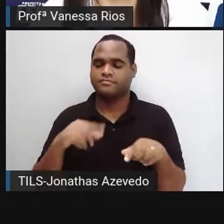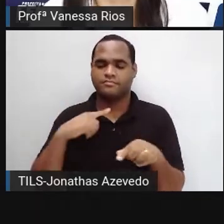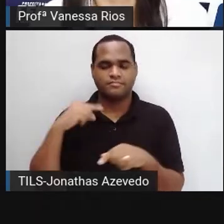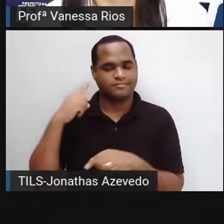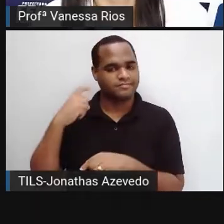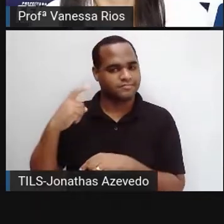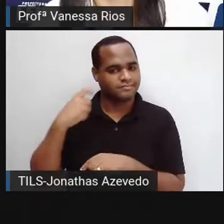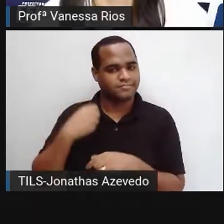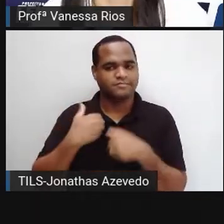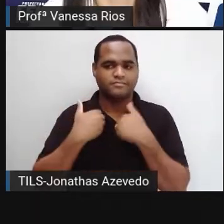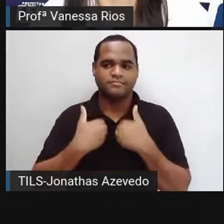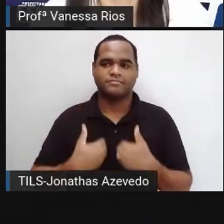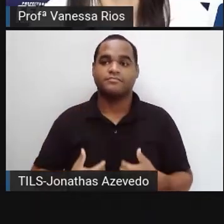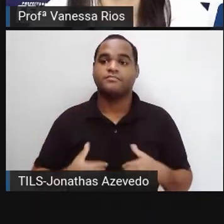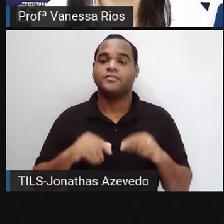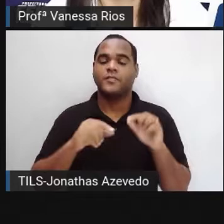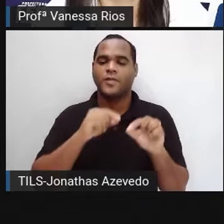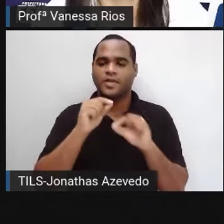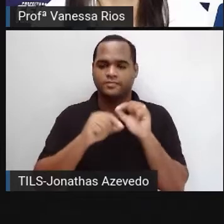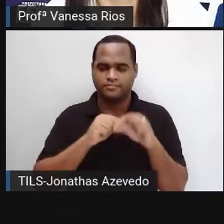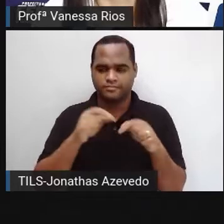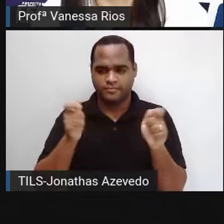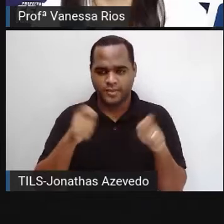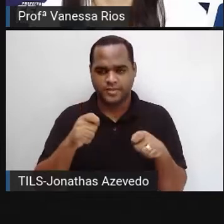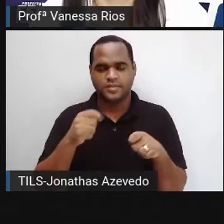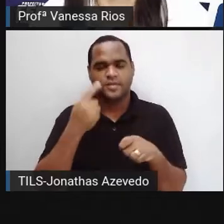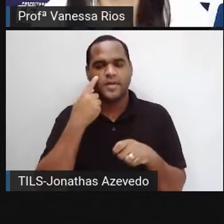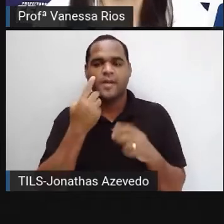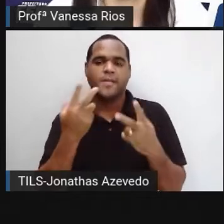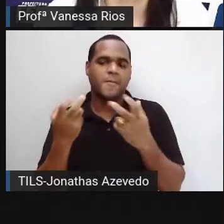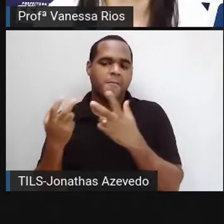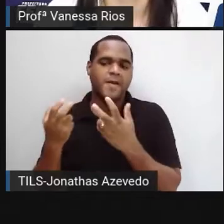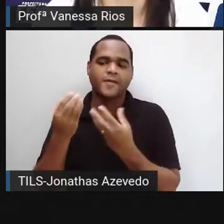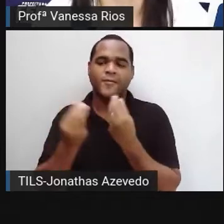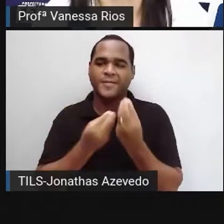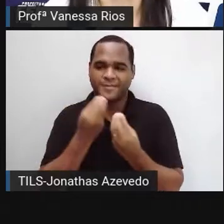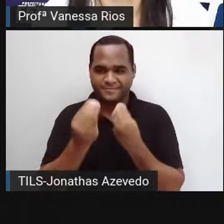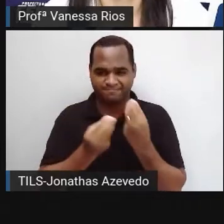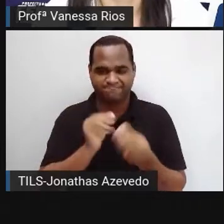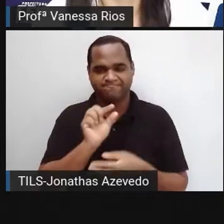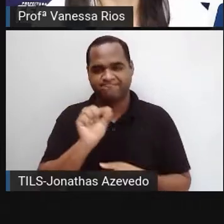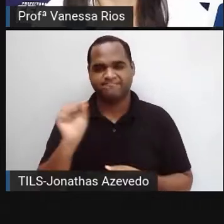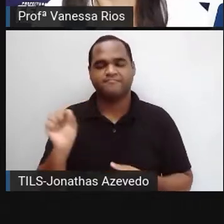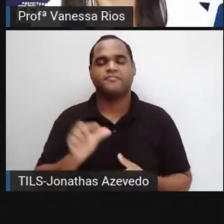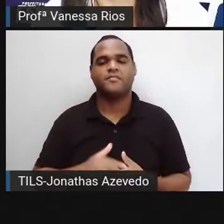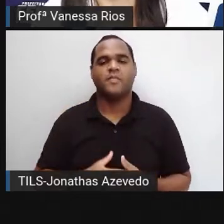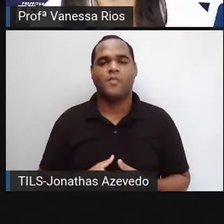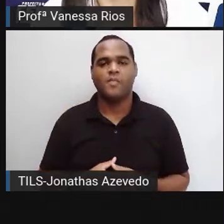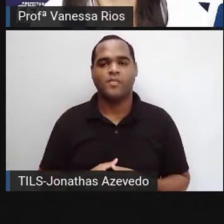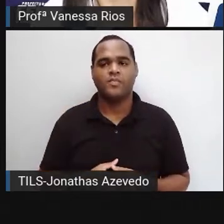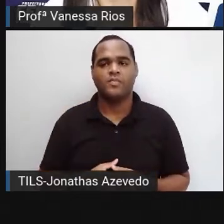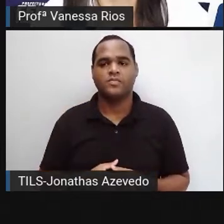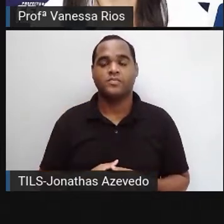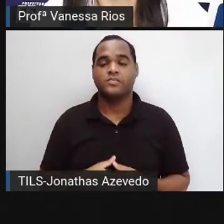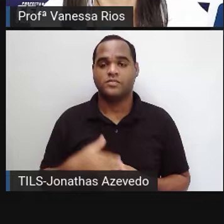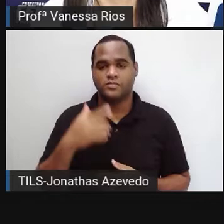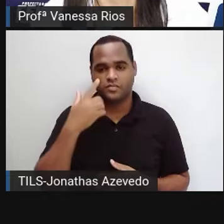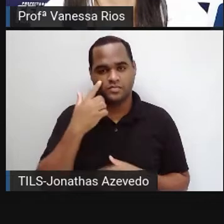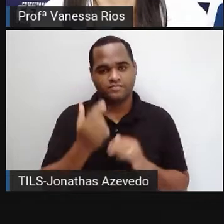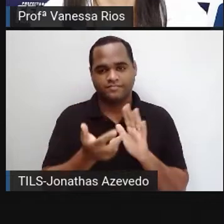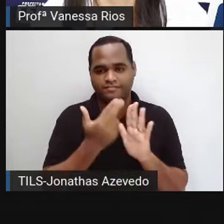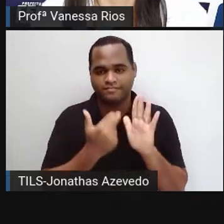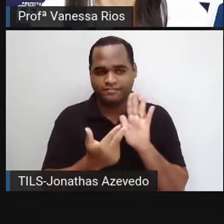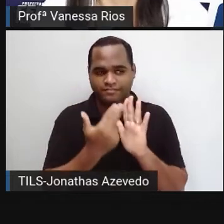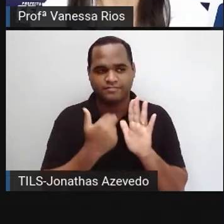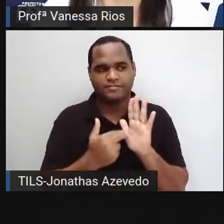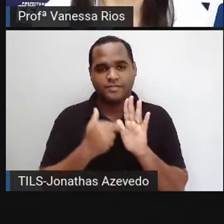por nosso corpo para a gente ir observando como estes acontecem. A primeira imagem aí que a Pro mostra é uma